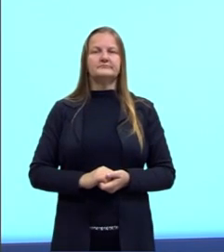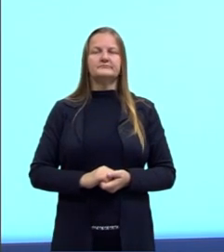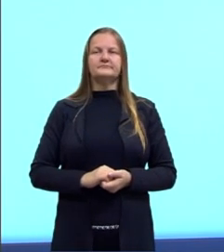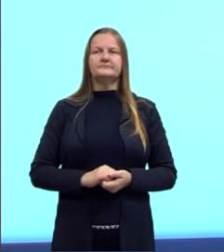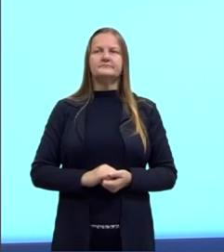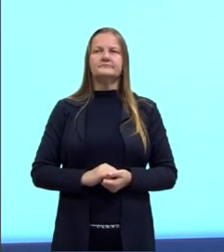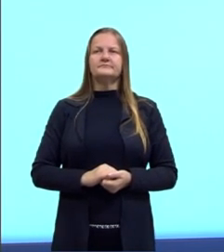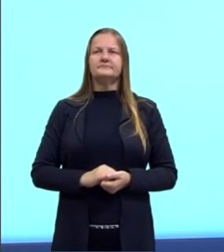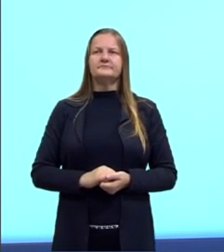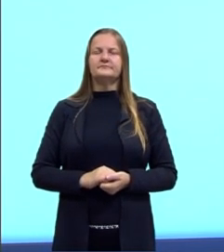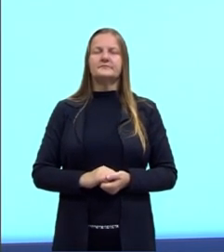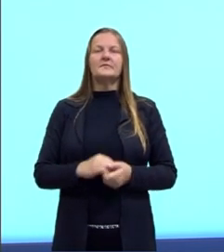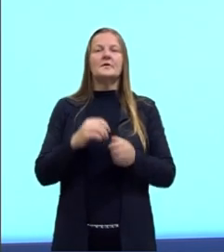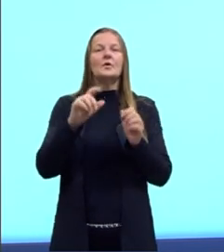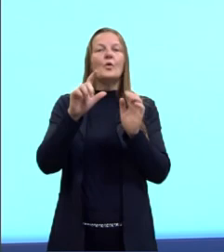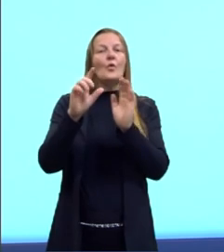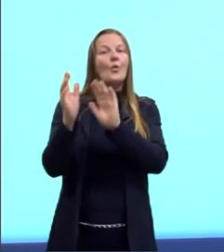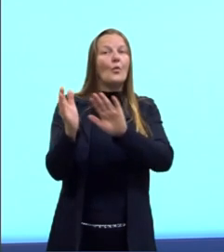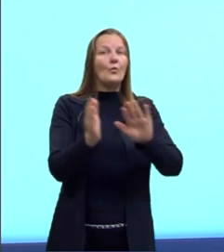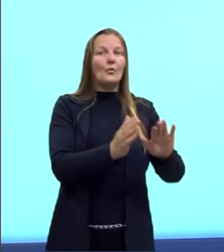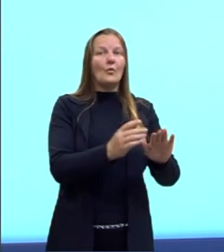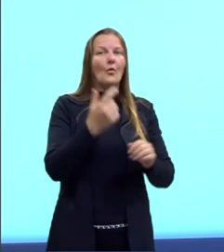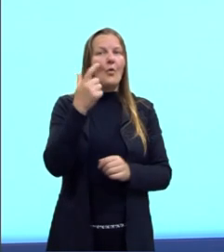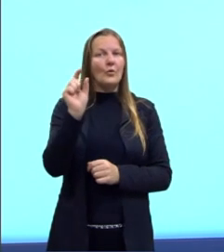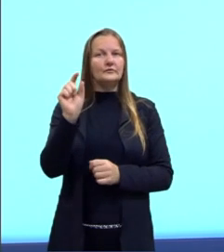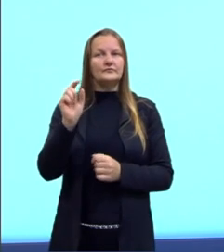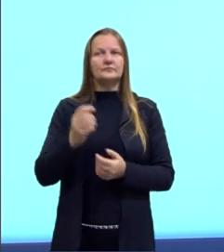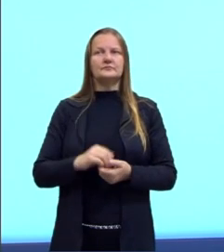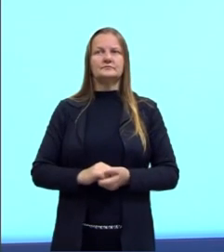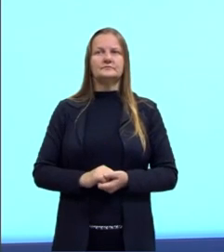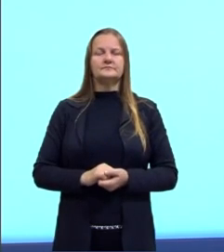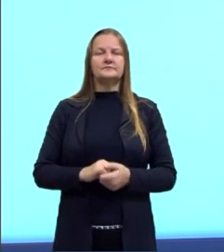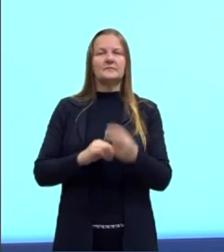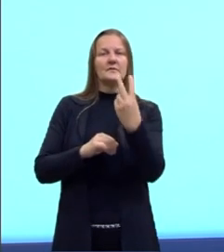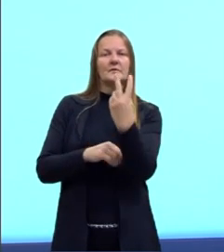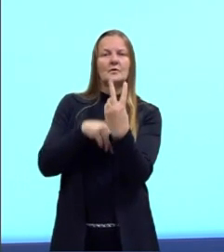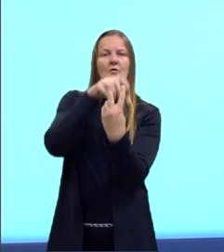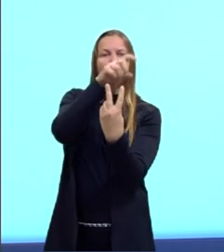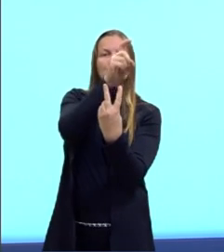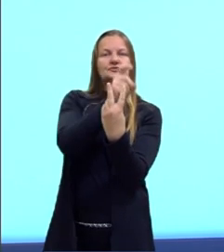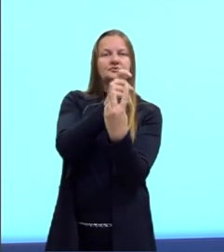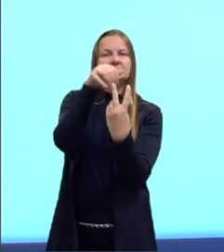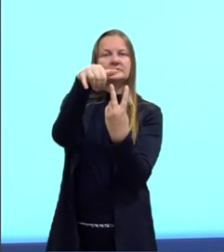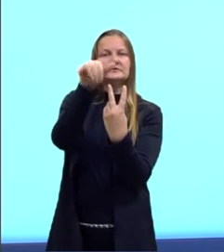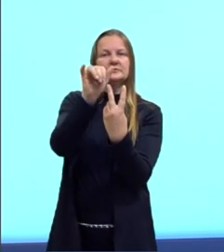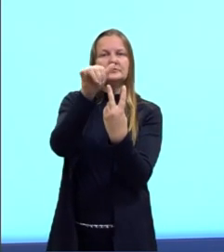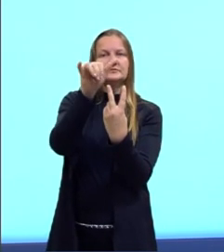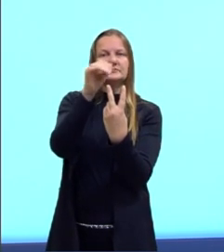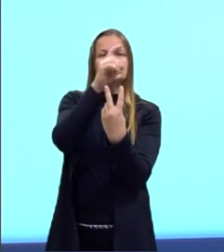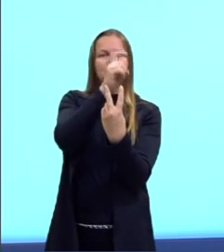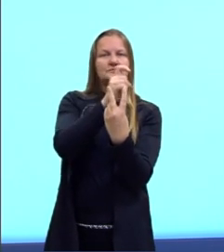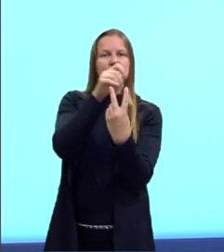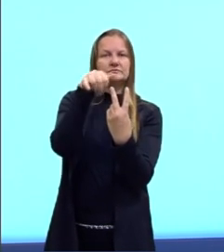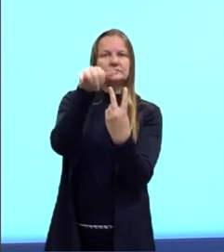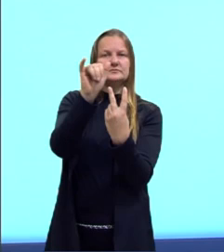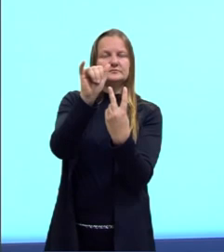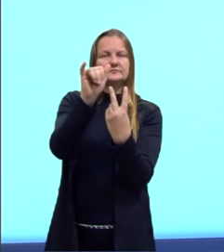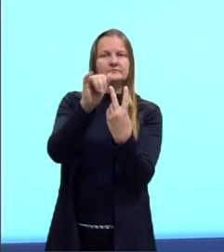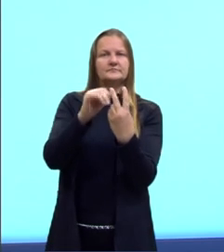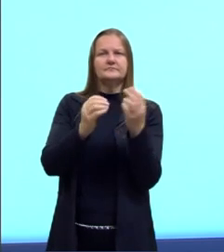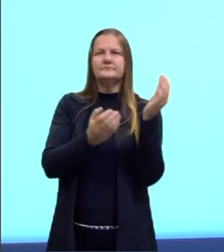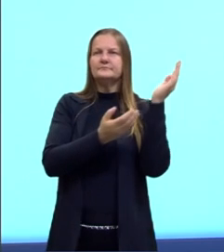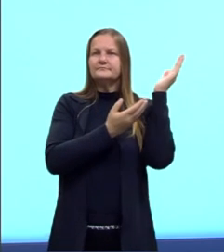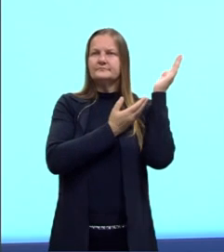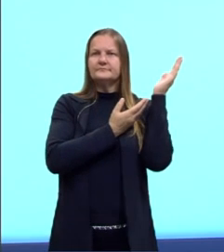e depois o outro caso né que é o cromossomo XY aqui sim ó aquilo